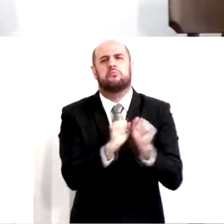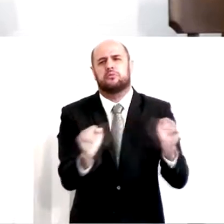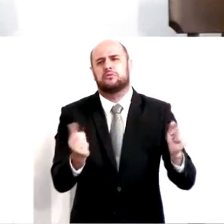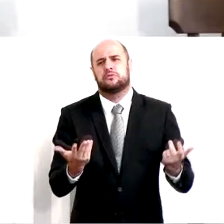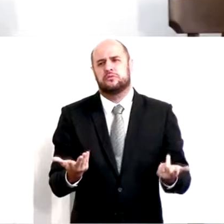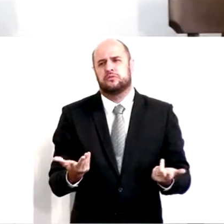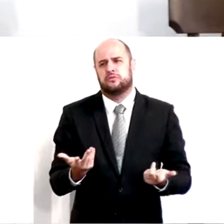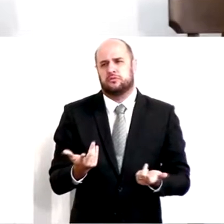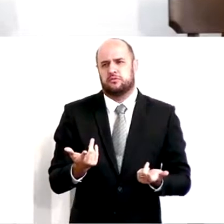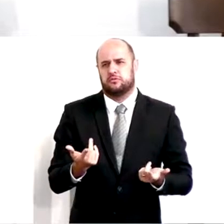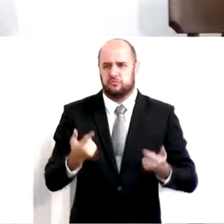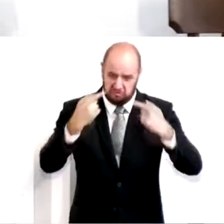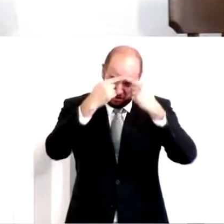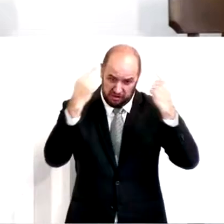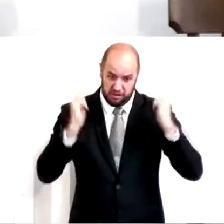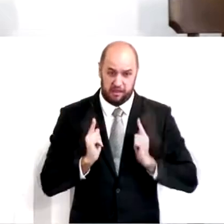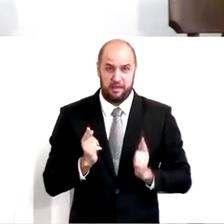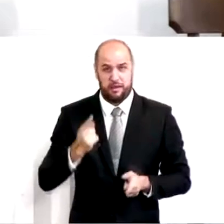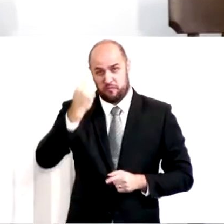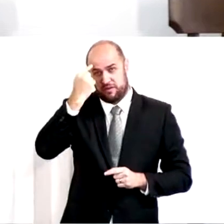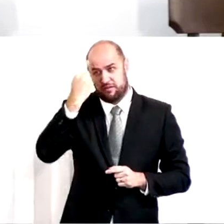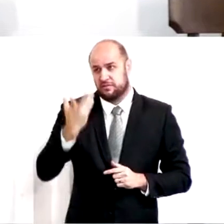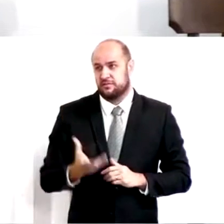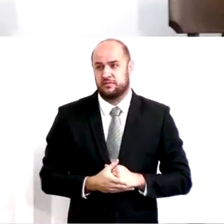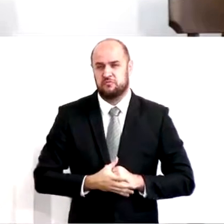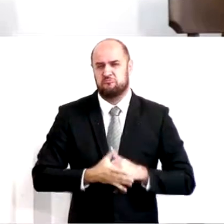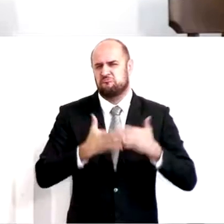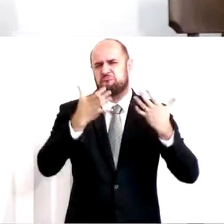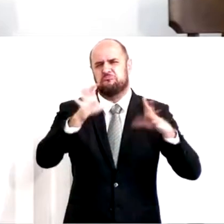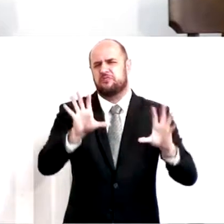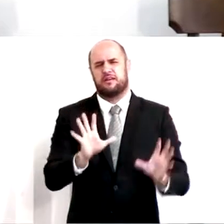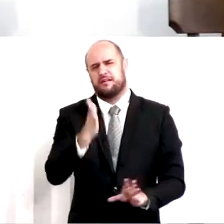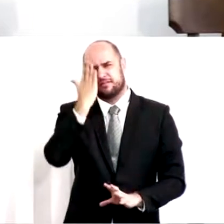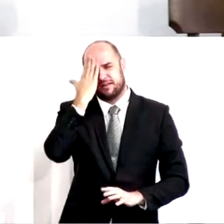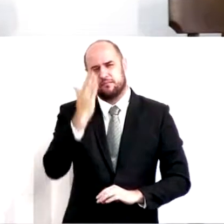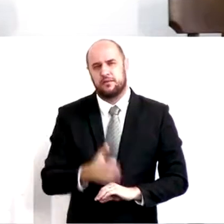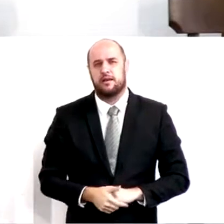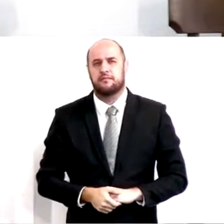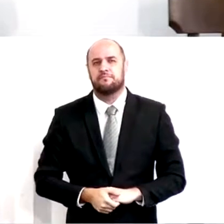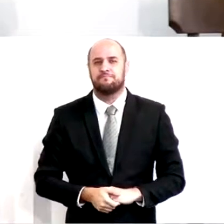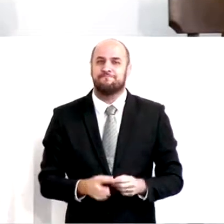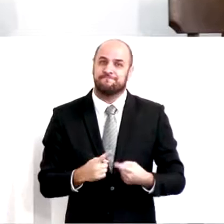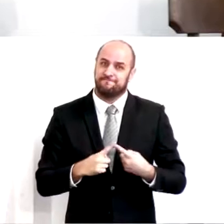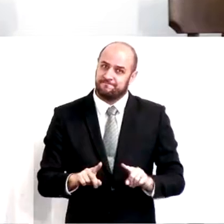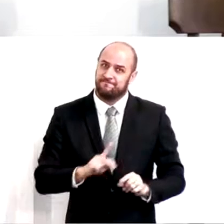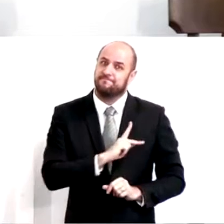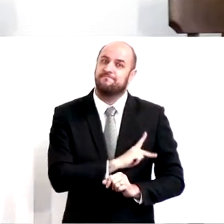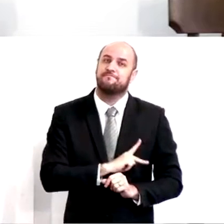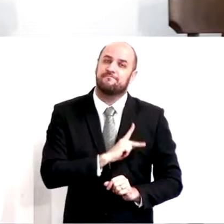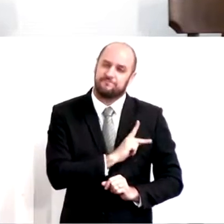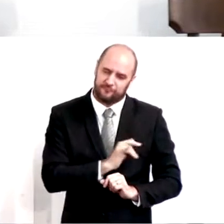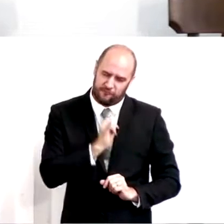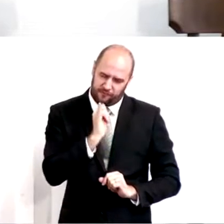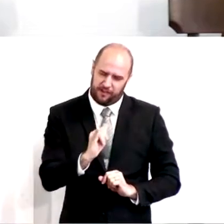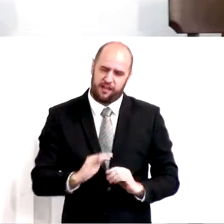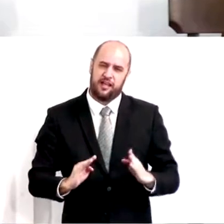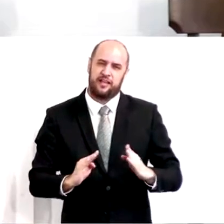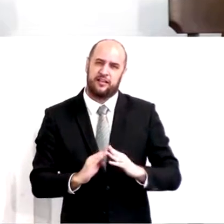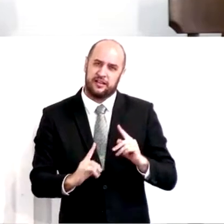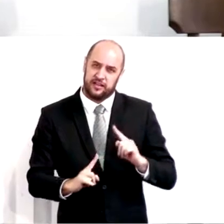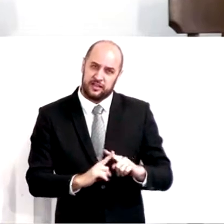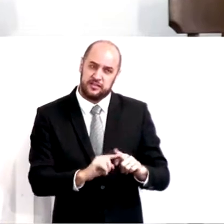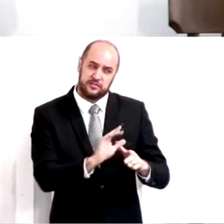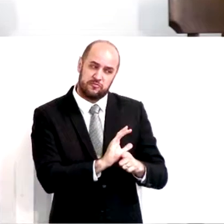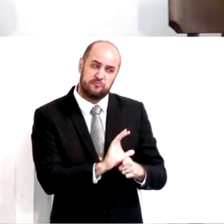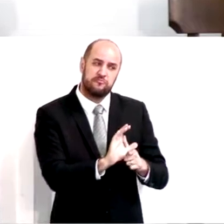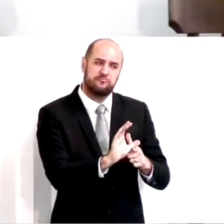isso acontecer. Os coríntios não queriam nem ouvir sobre isso. No entanto, Paulo vai falar à igreja de Corinto: conheçam o